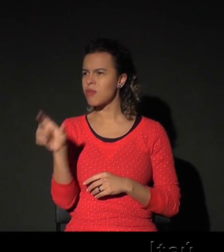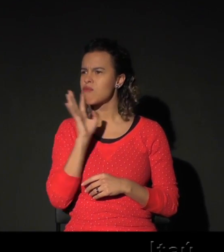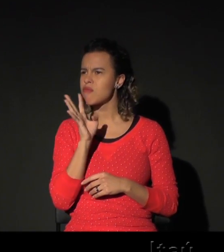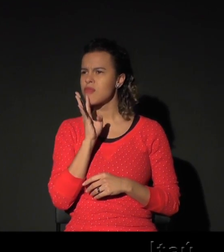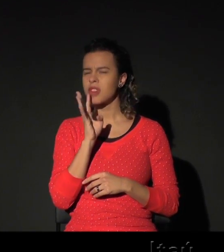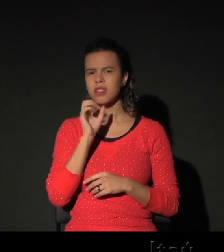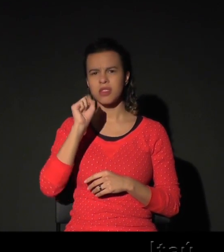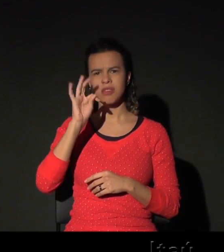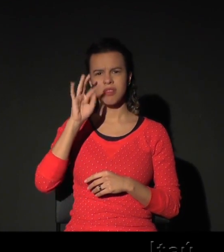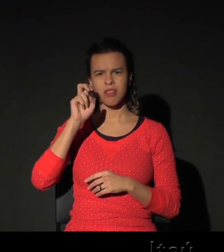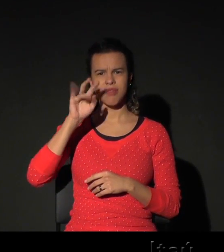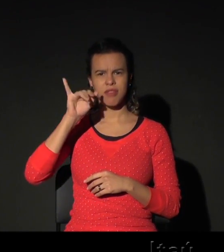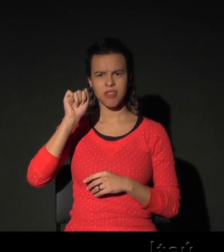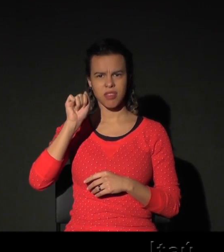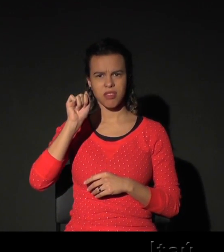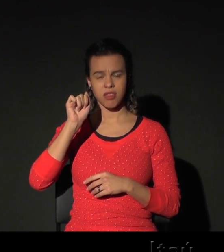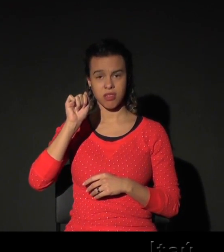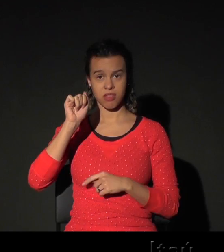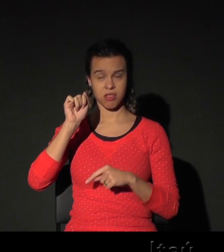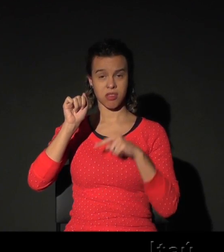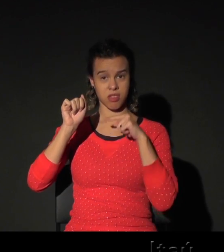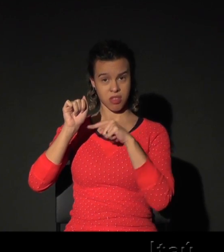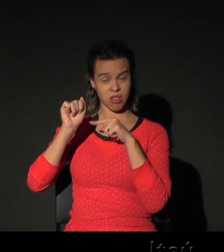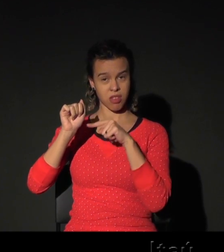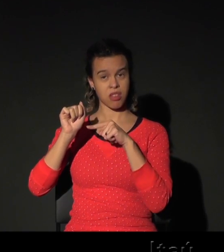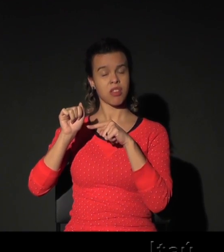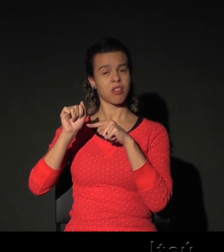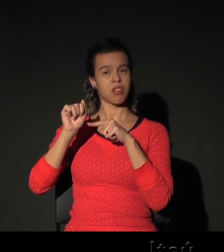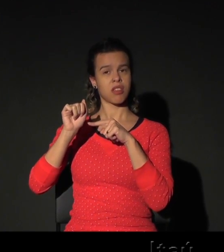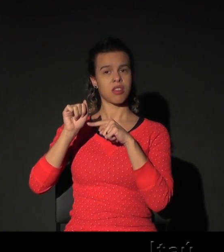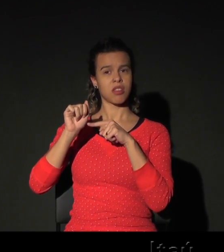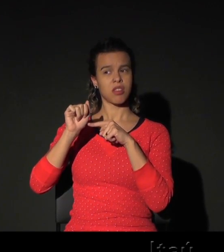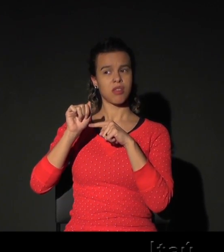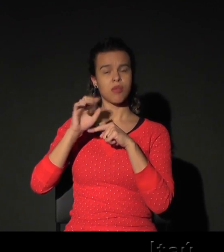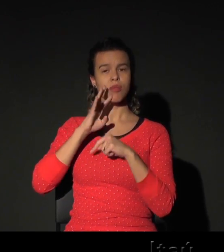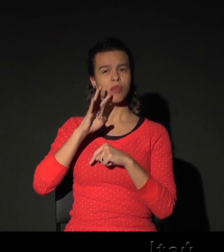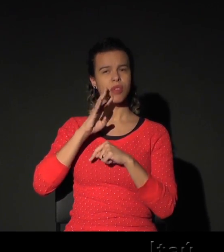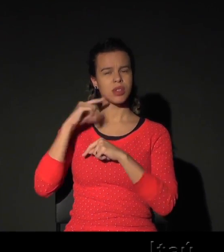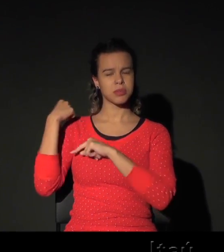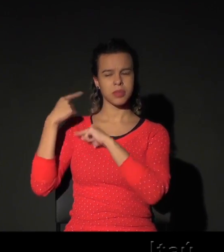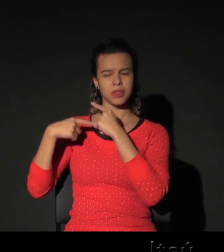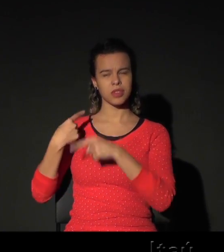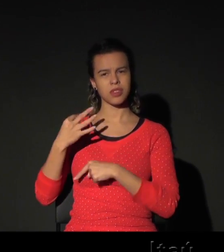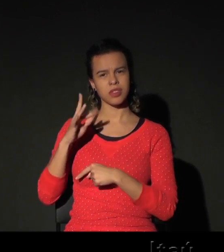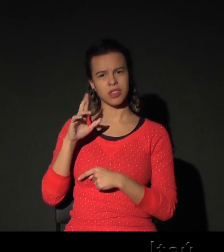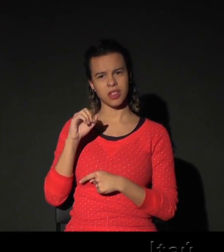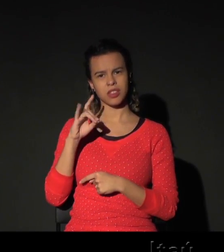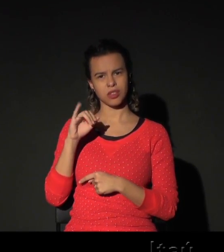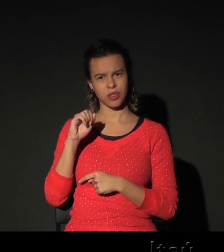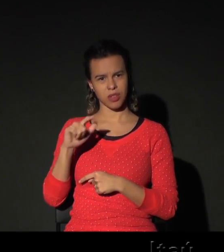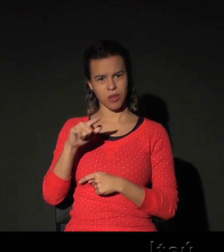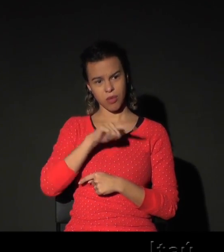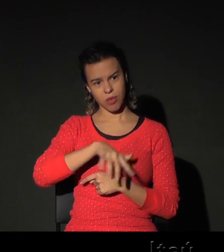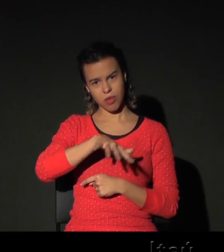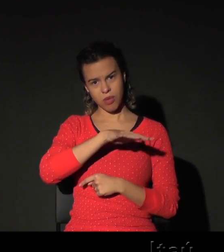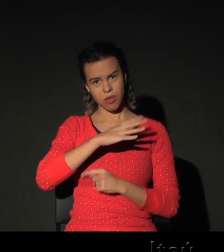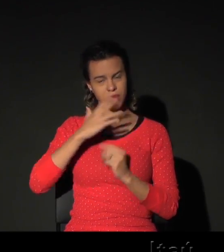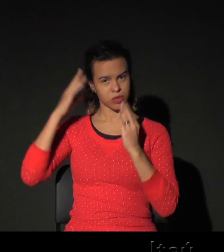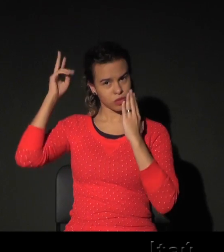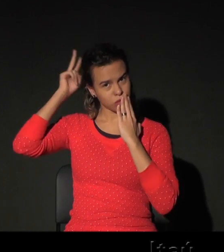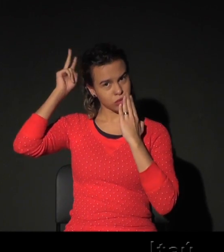conhecem stévia a stévia é um faz parte do conhecimento tradicional dos povos indígenas